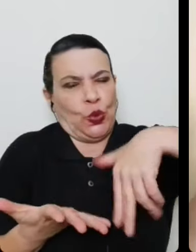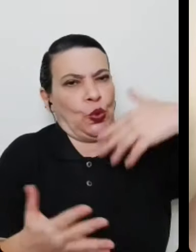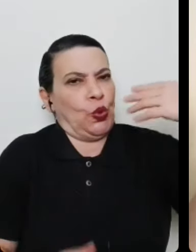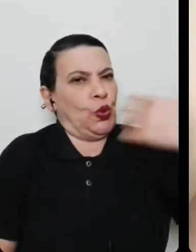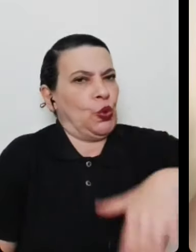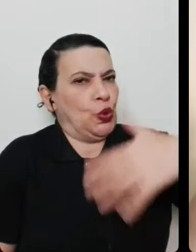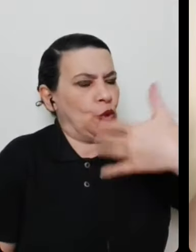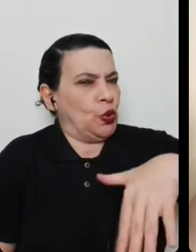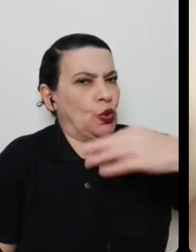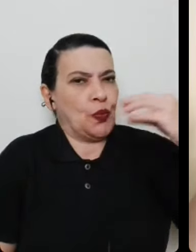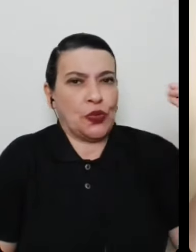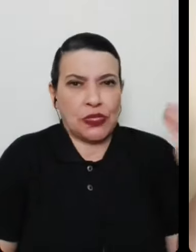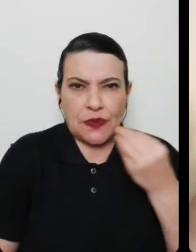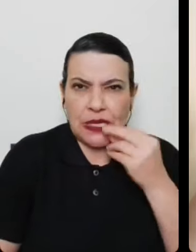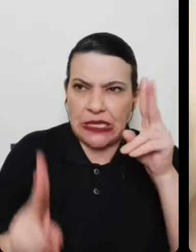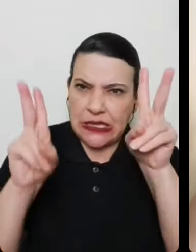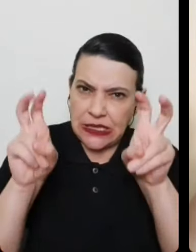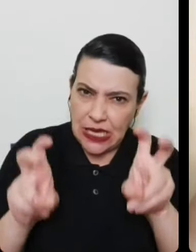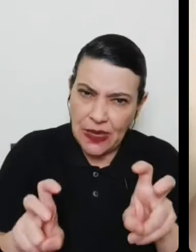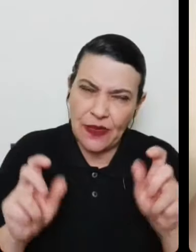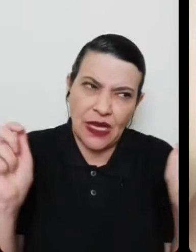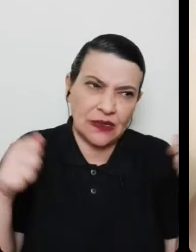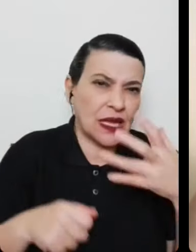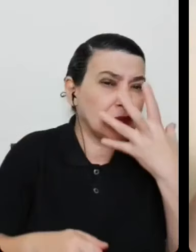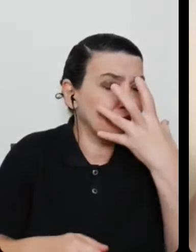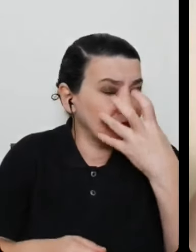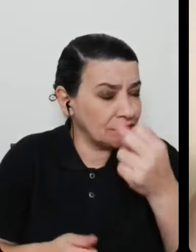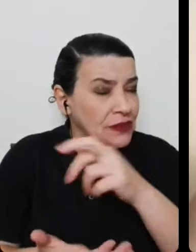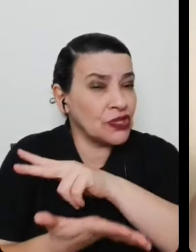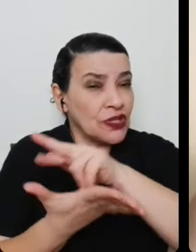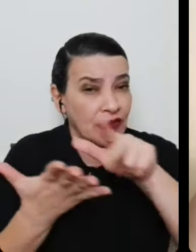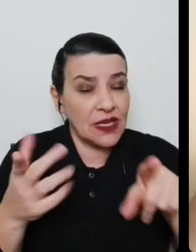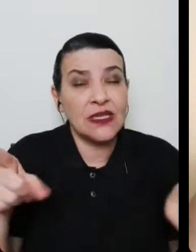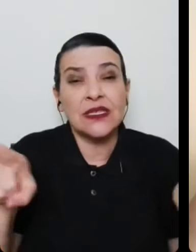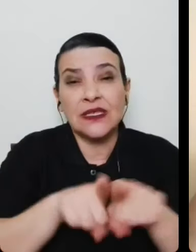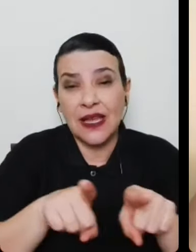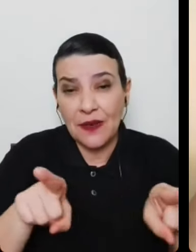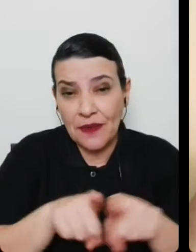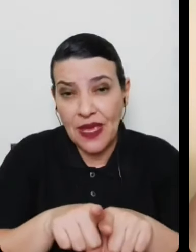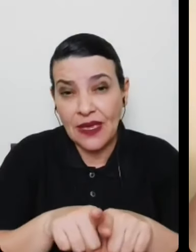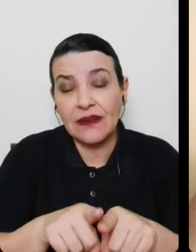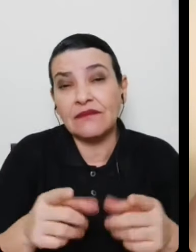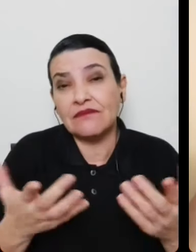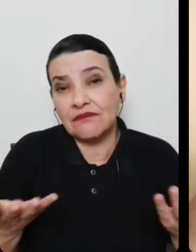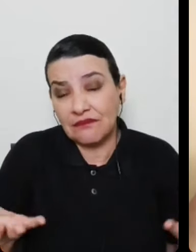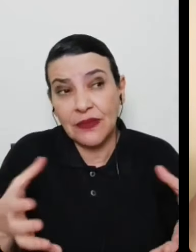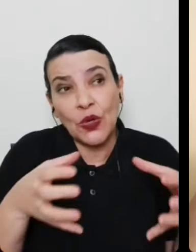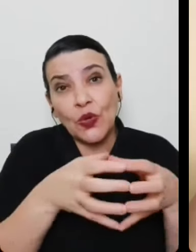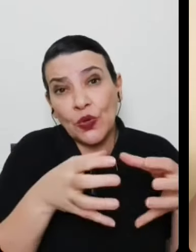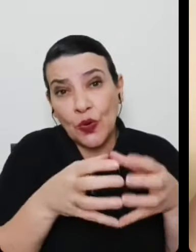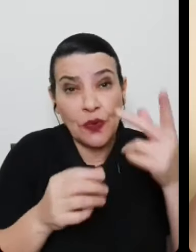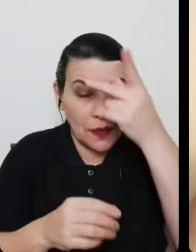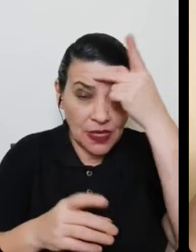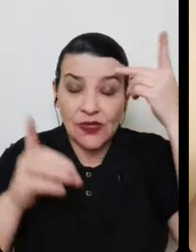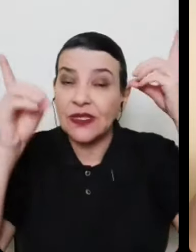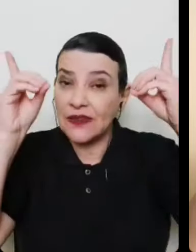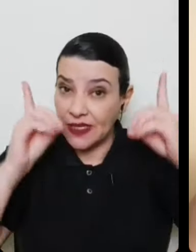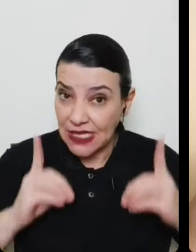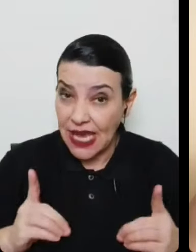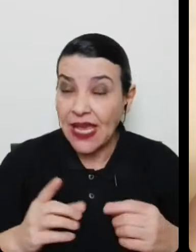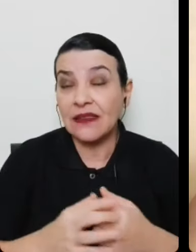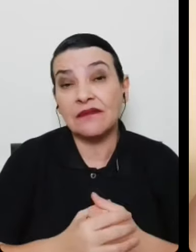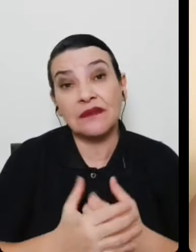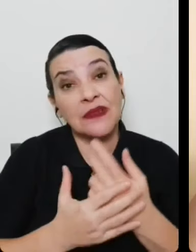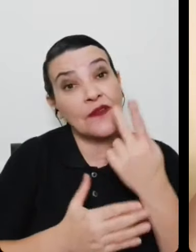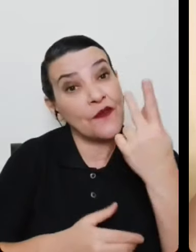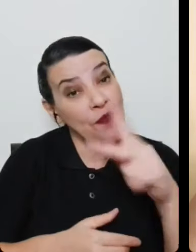possibilidades de você atrair públicos diversos, inclusive públicos de pessoas com deficiência, desde que